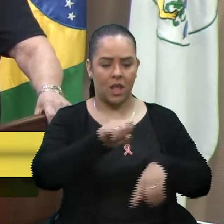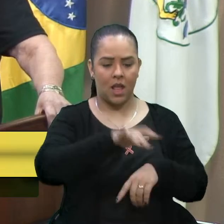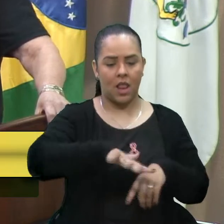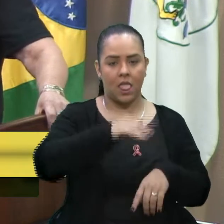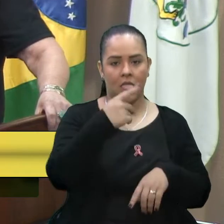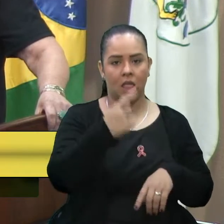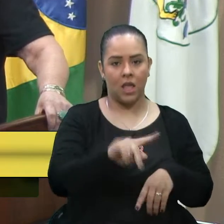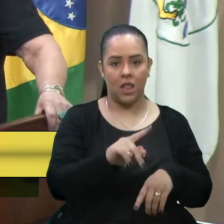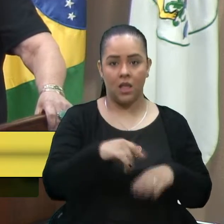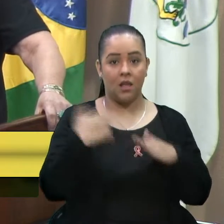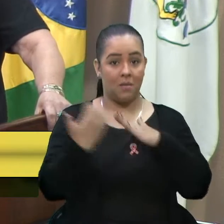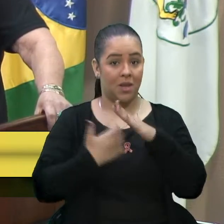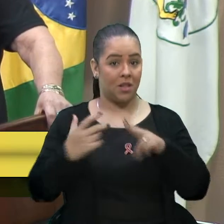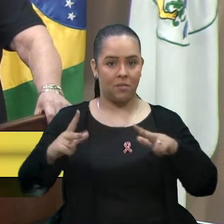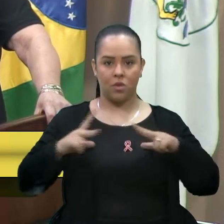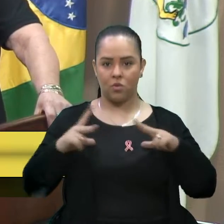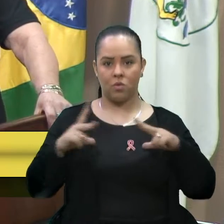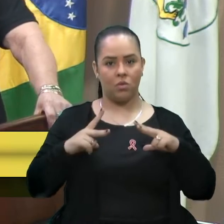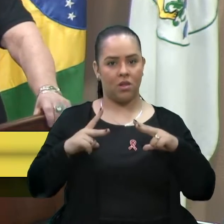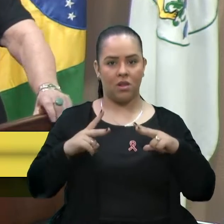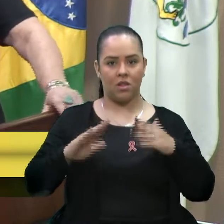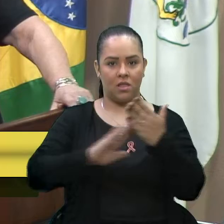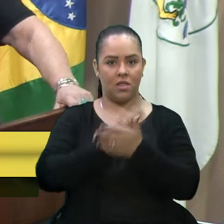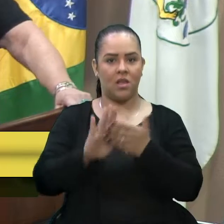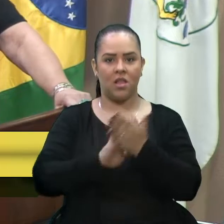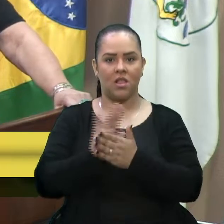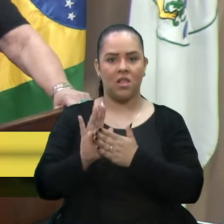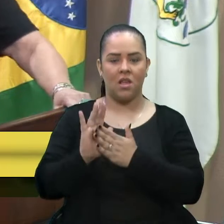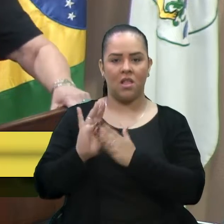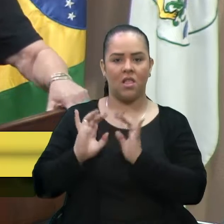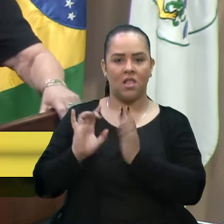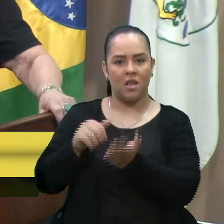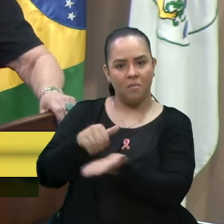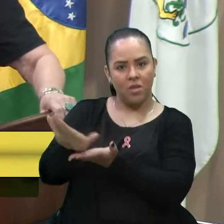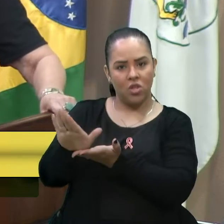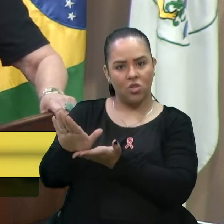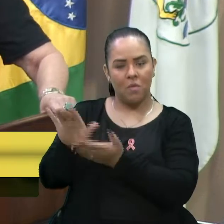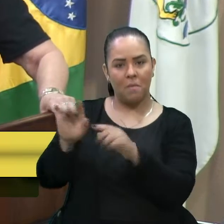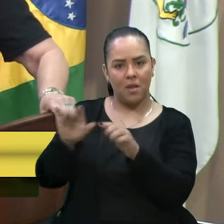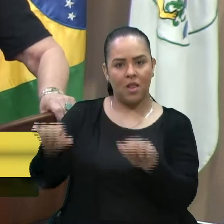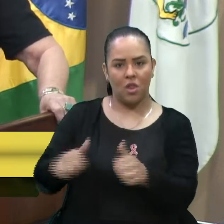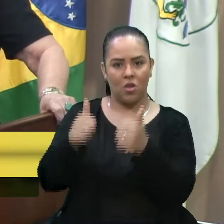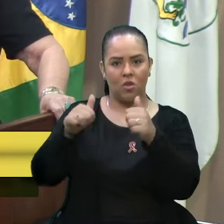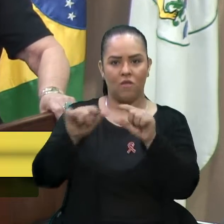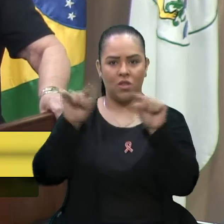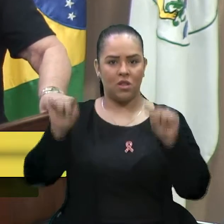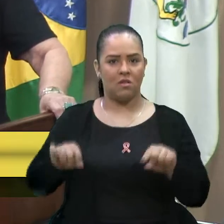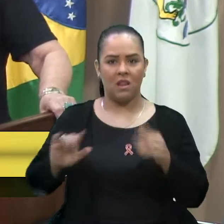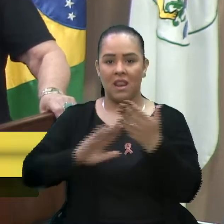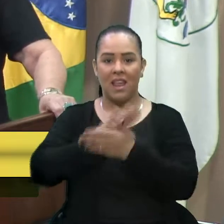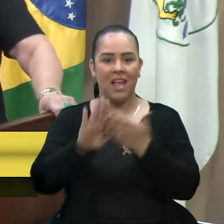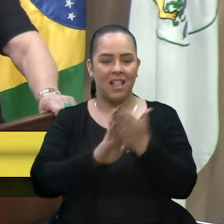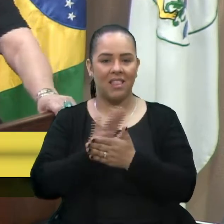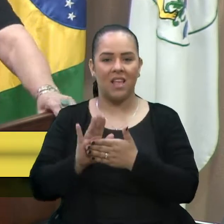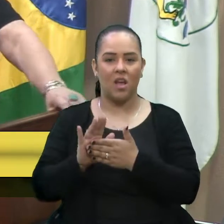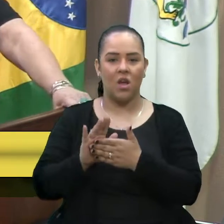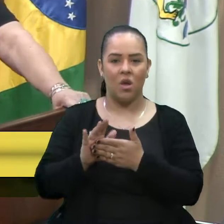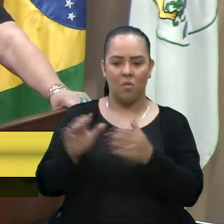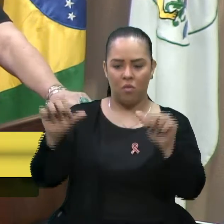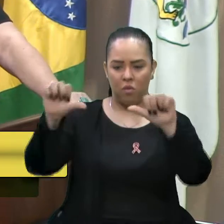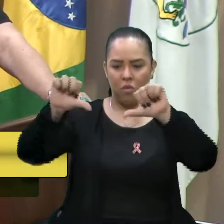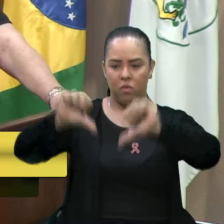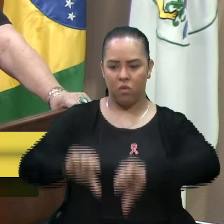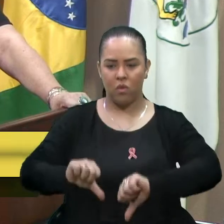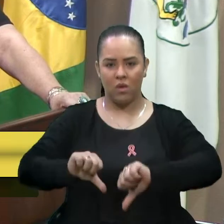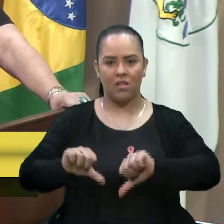E empresa privada nenhuma joga fora os melhores funcionários. Empresa privada nenhuma sucateia as condições de trabalho quando ela quer